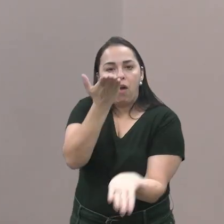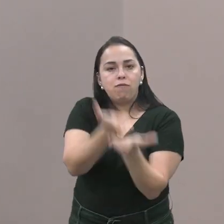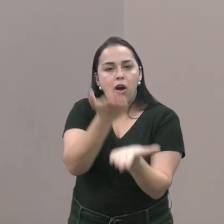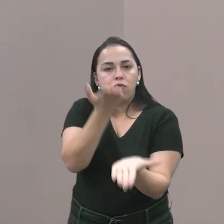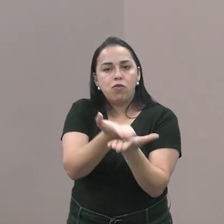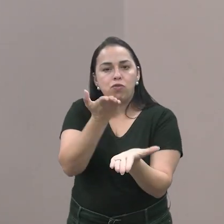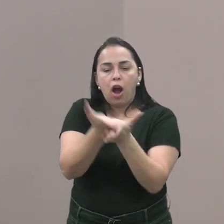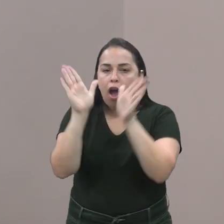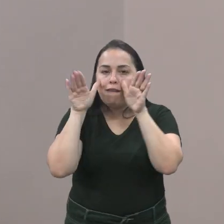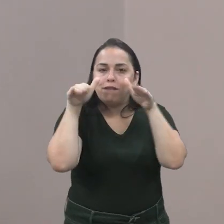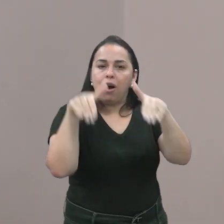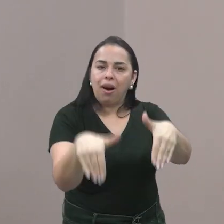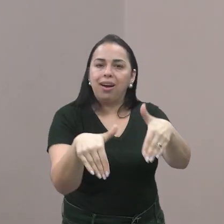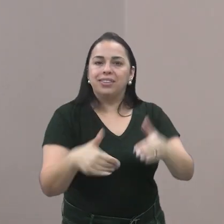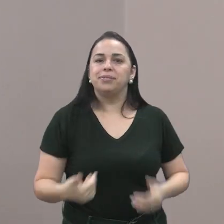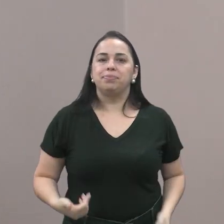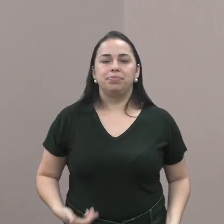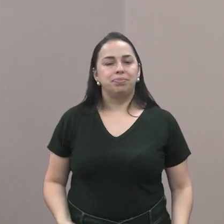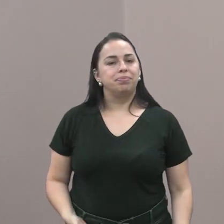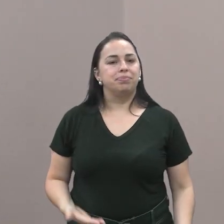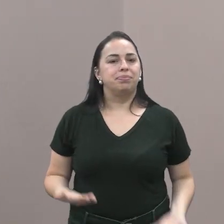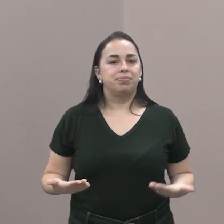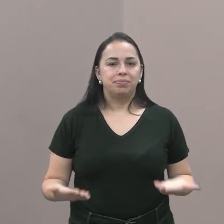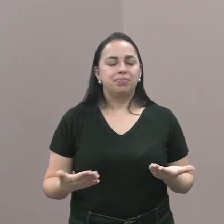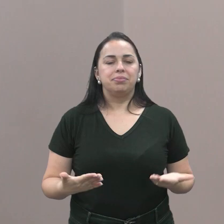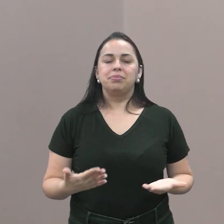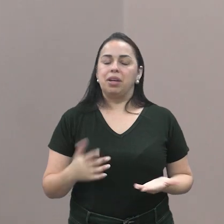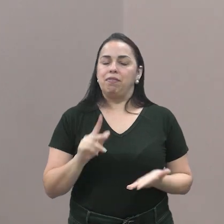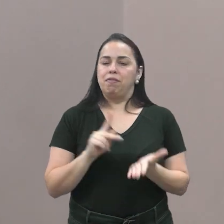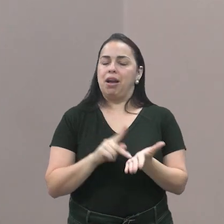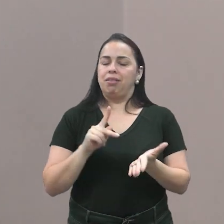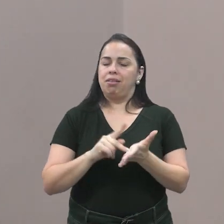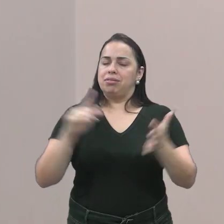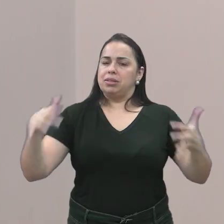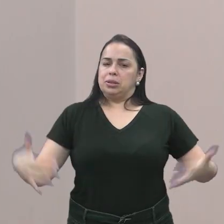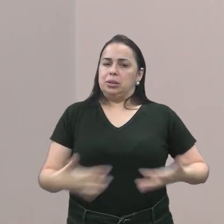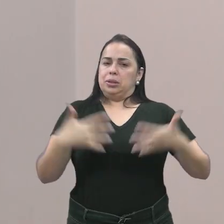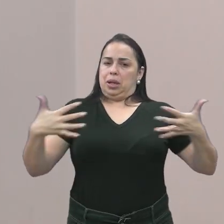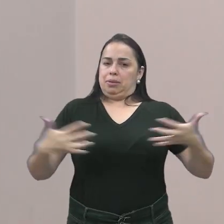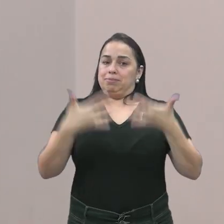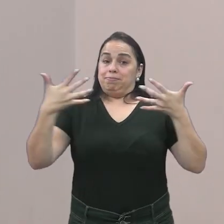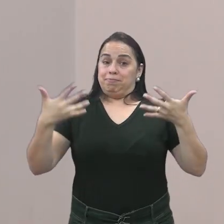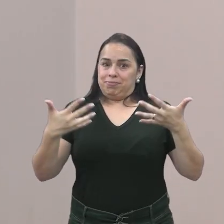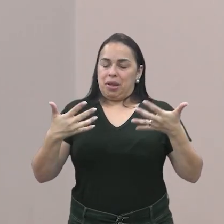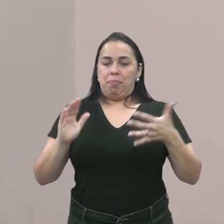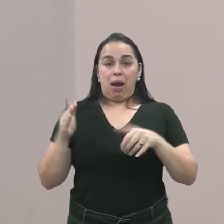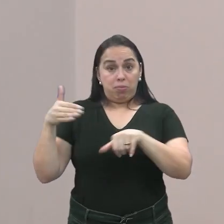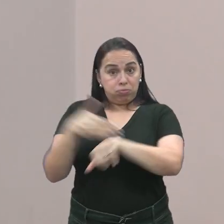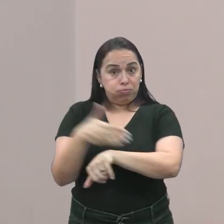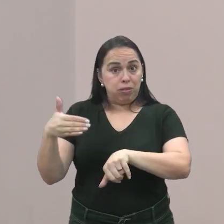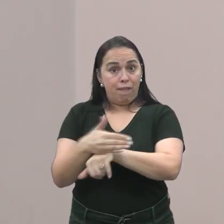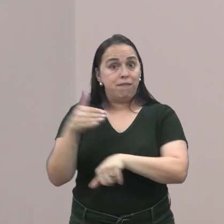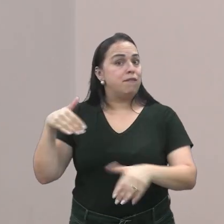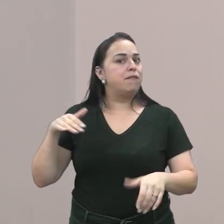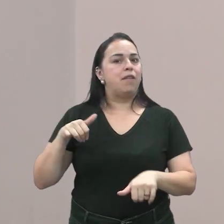um incentivo para frequentar as aulas e se dedicar aos estudos. É um bom incentivo para a gente